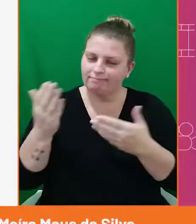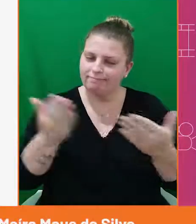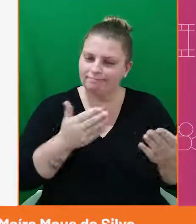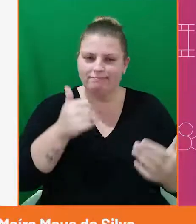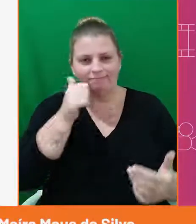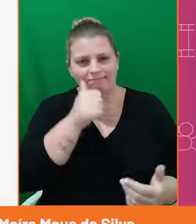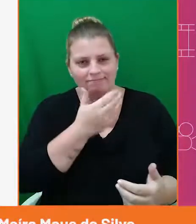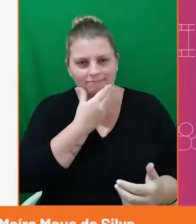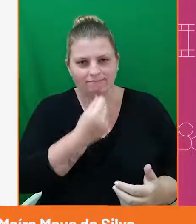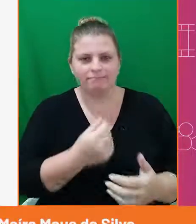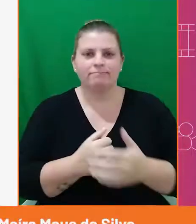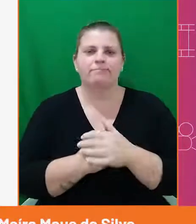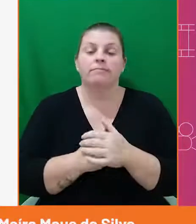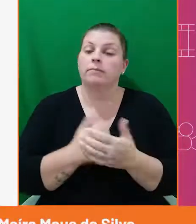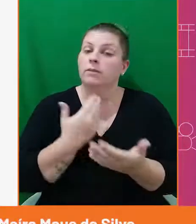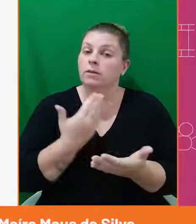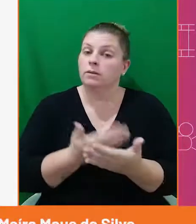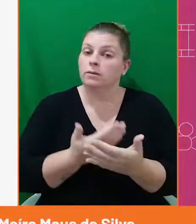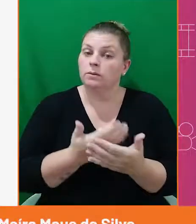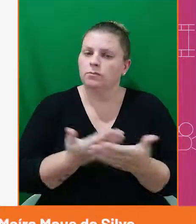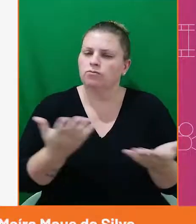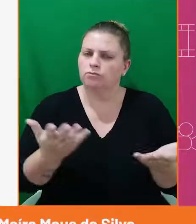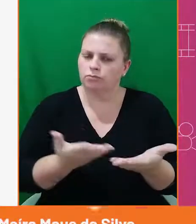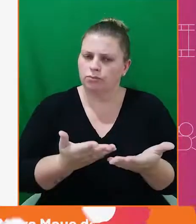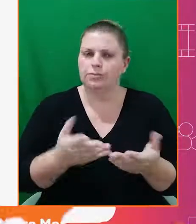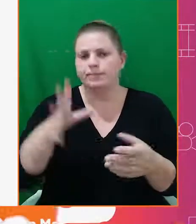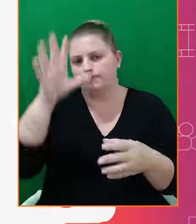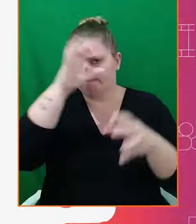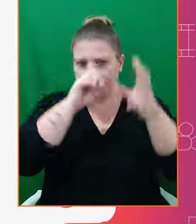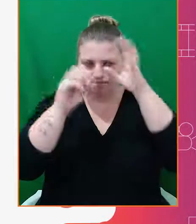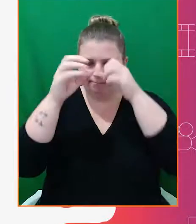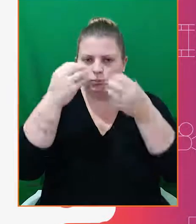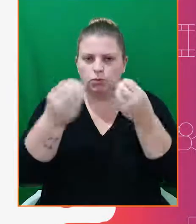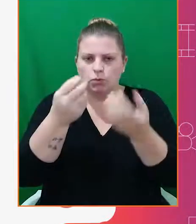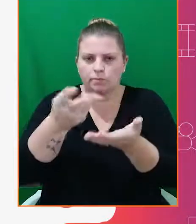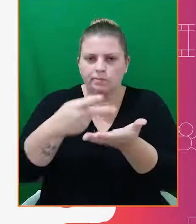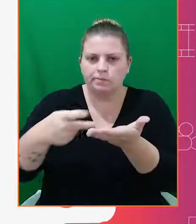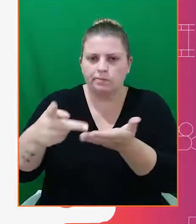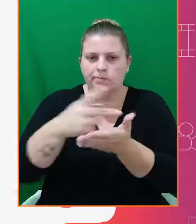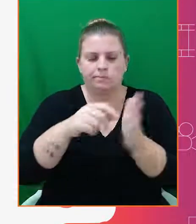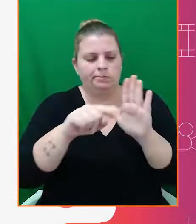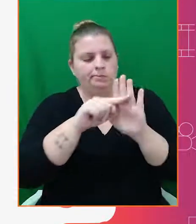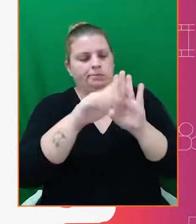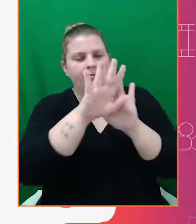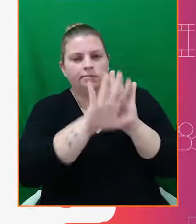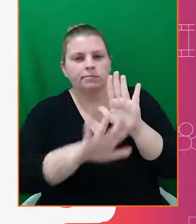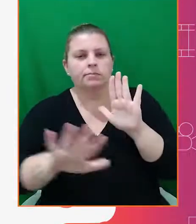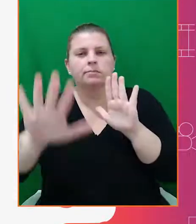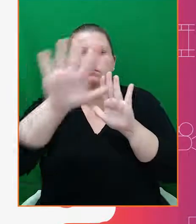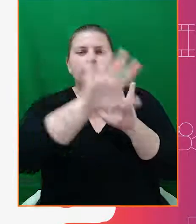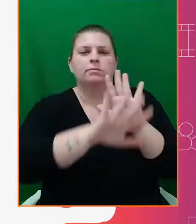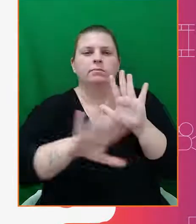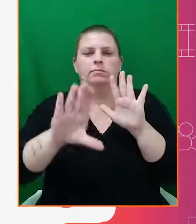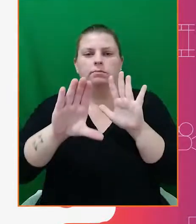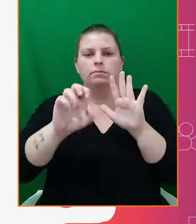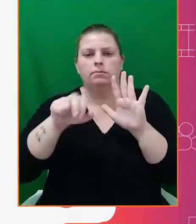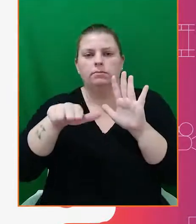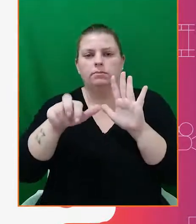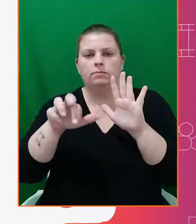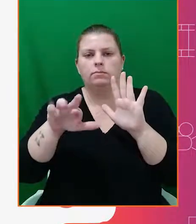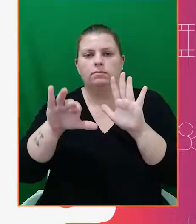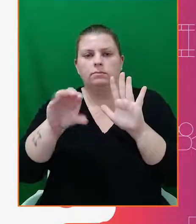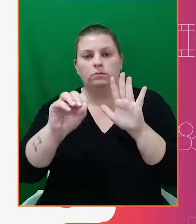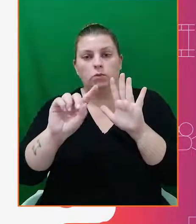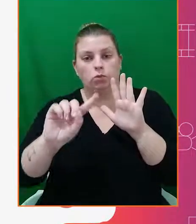Seja bem-vindo e bem-vinda! Na aula de hoje, vamos aprender a desenhar cenários com um ponto de